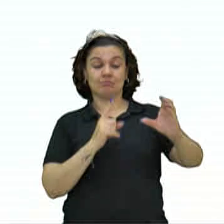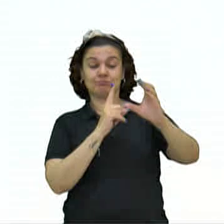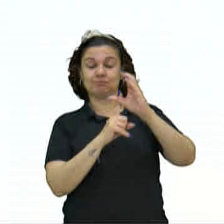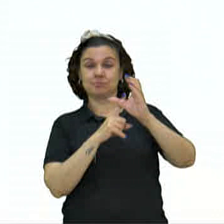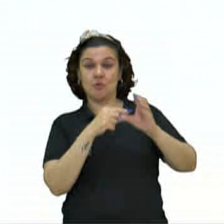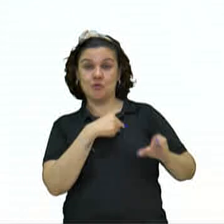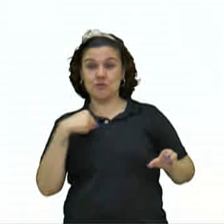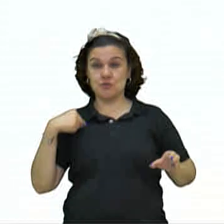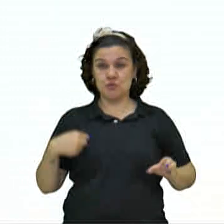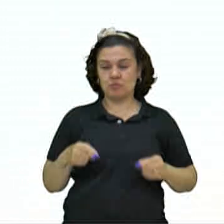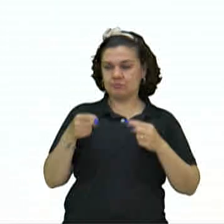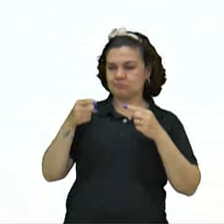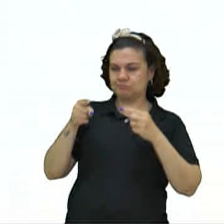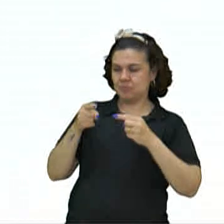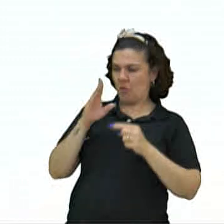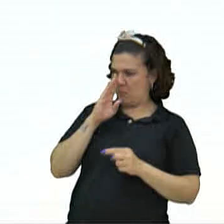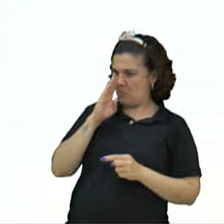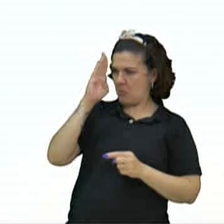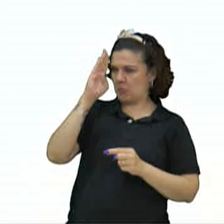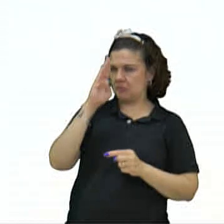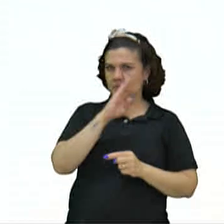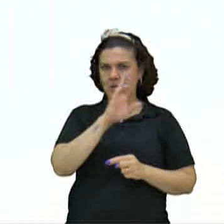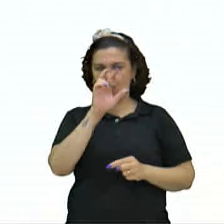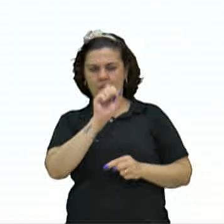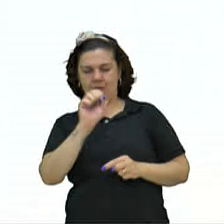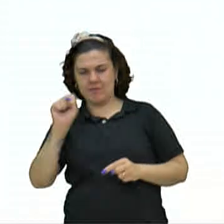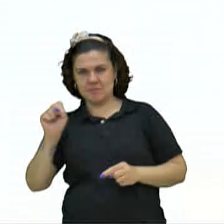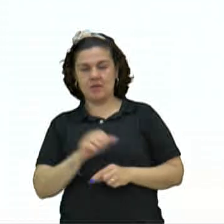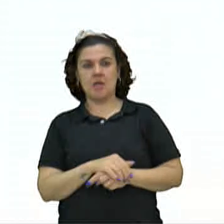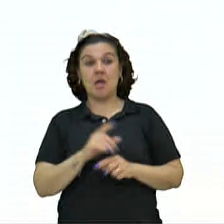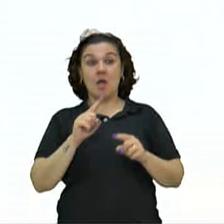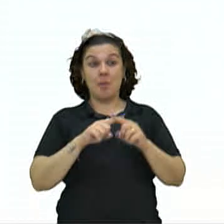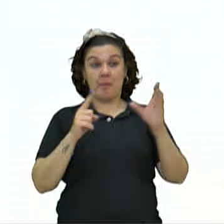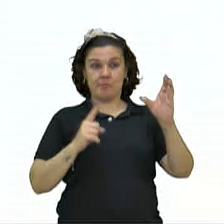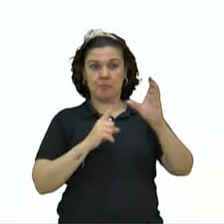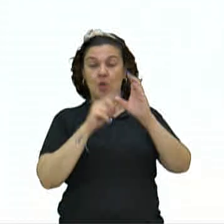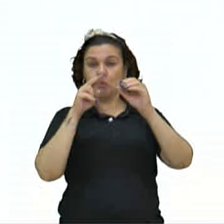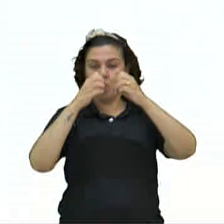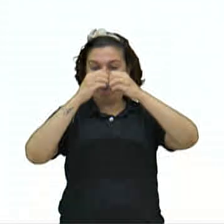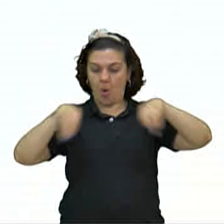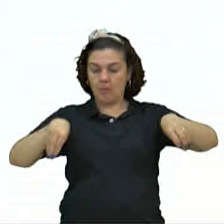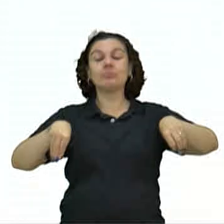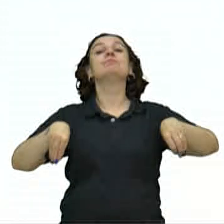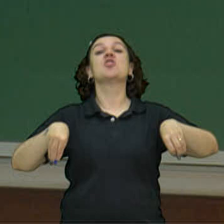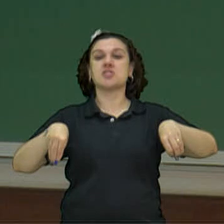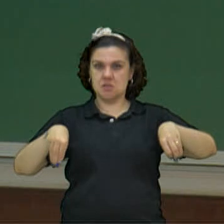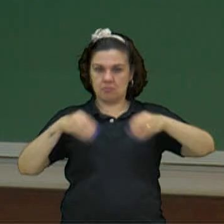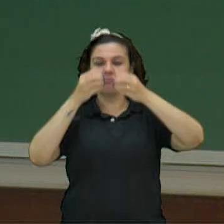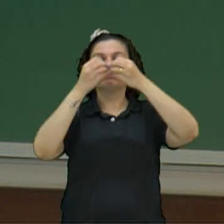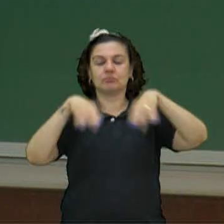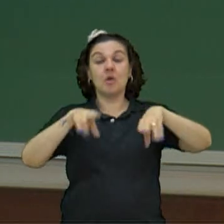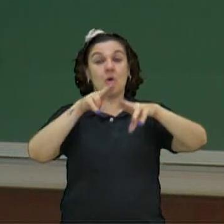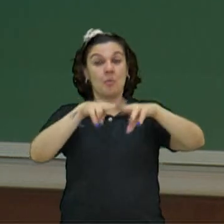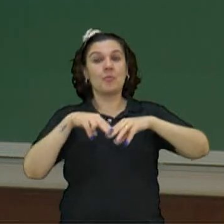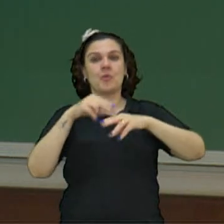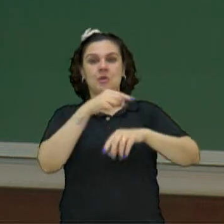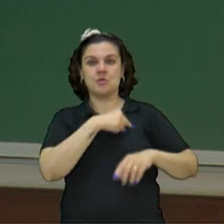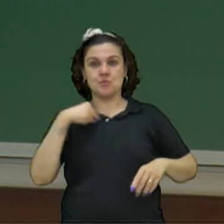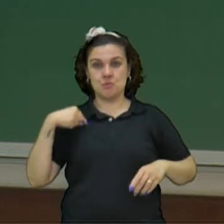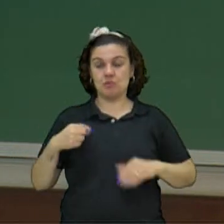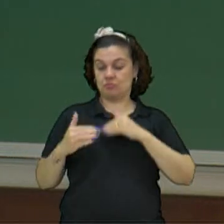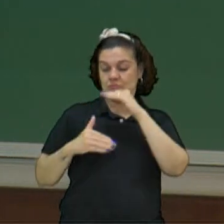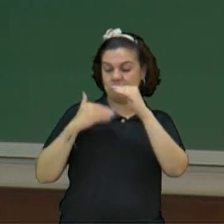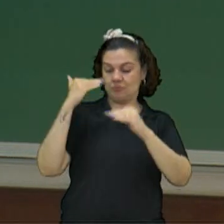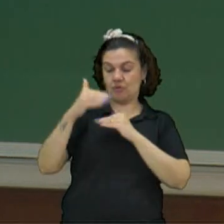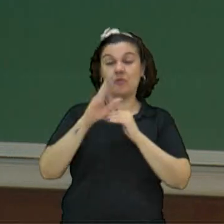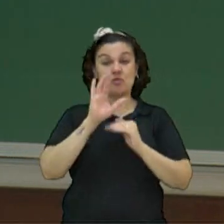Chinês contestou a hegemonia soviética sobre o bloco comunista, mas nunca rompeu. Romperam sim, por isso que a China se desenvolveu. Contei isso para